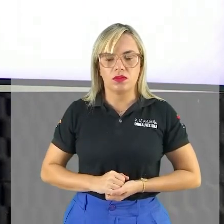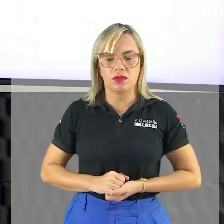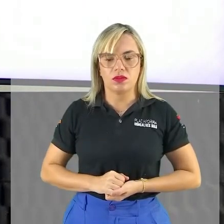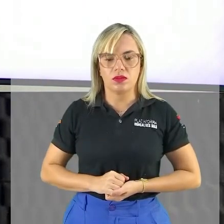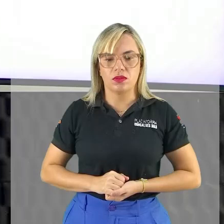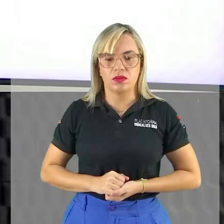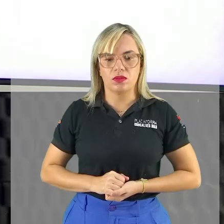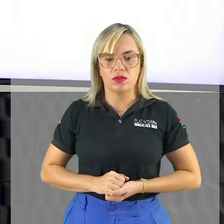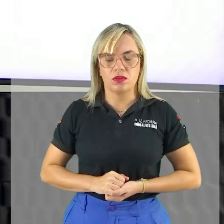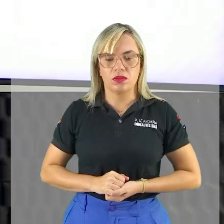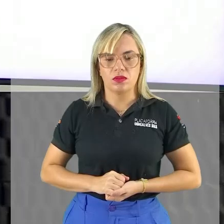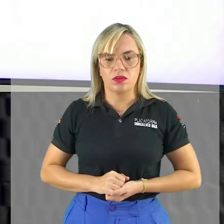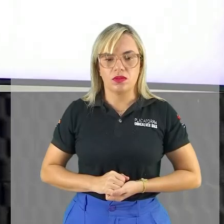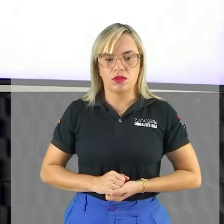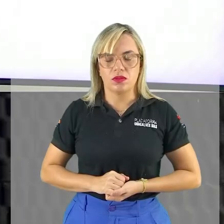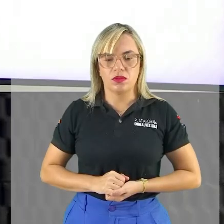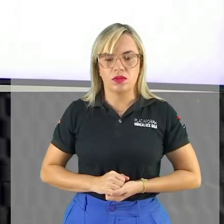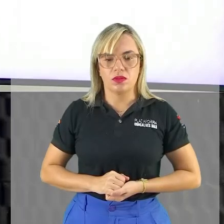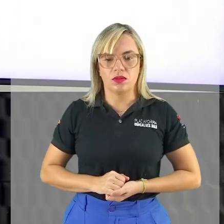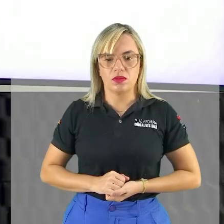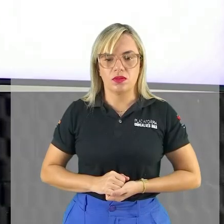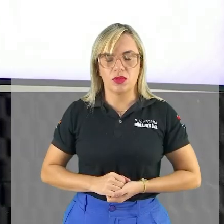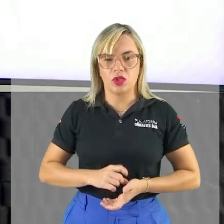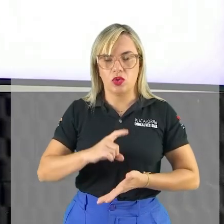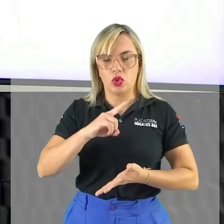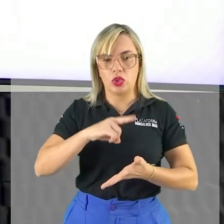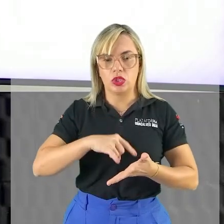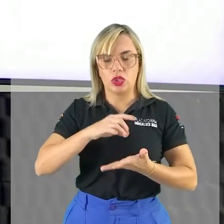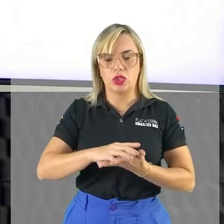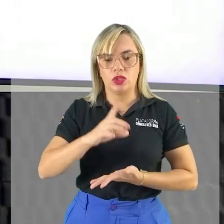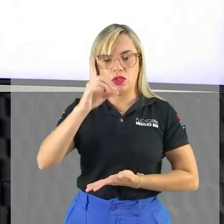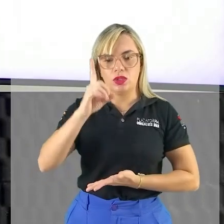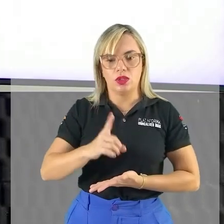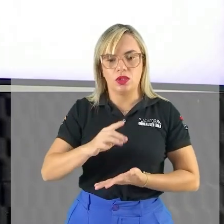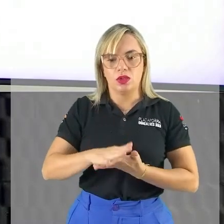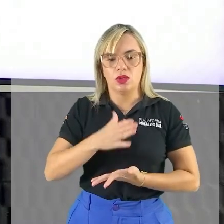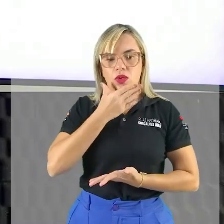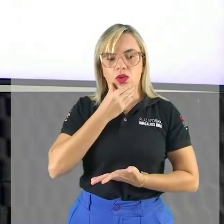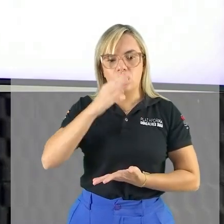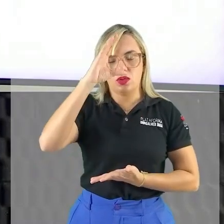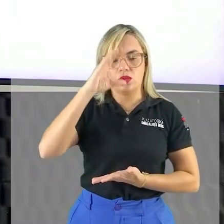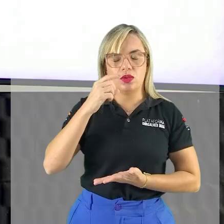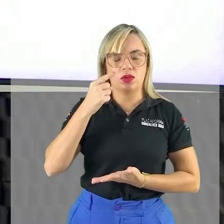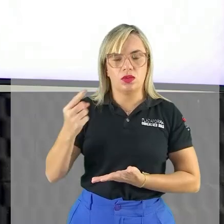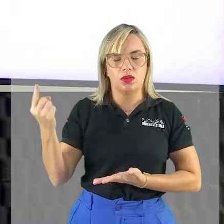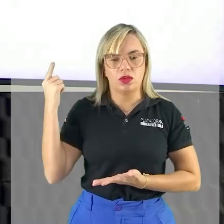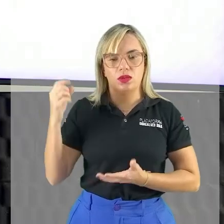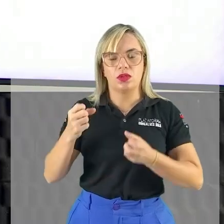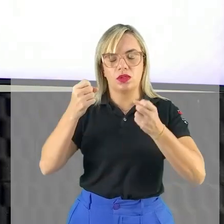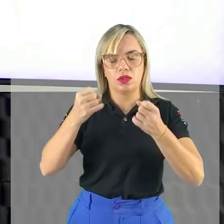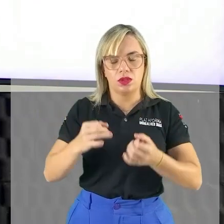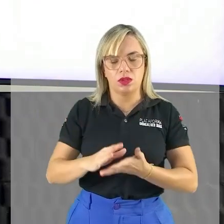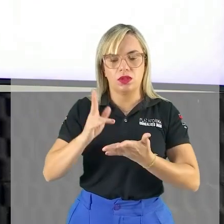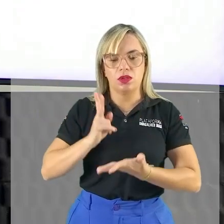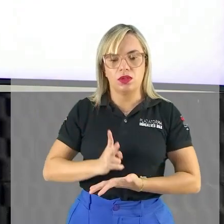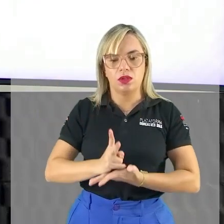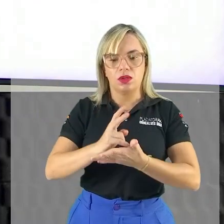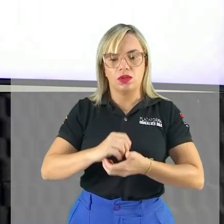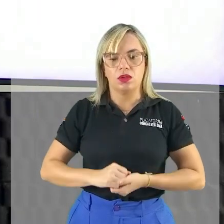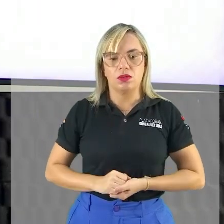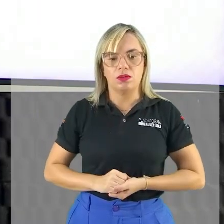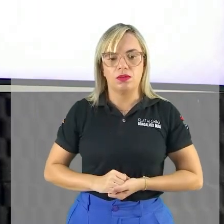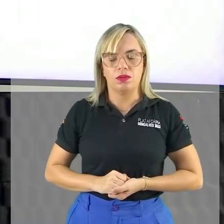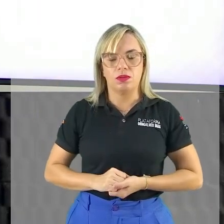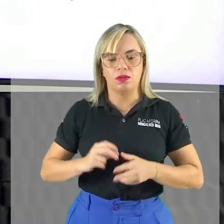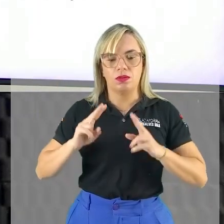solenemente os direitos naturais inalienáveis e sagrad do homem a fim de que esta declaração sempre presente em todos os membros